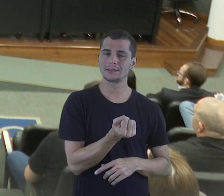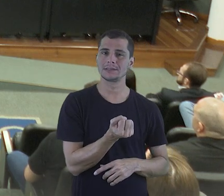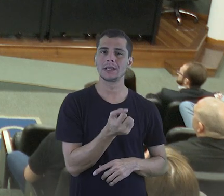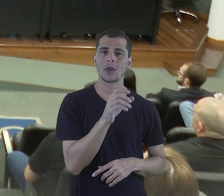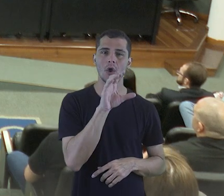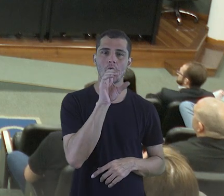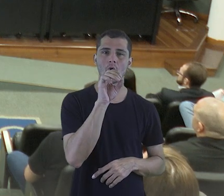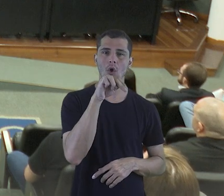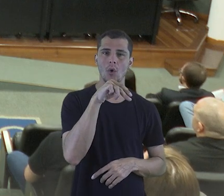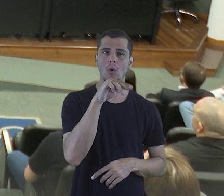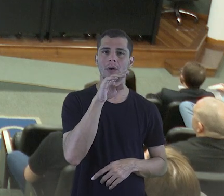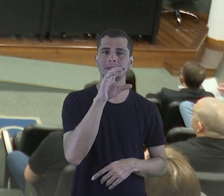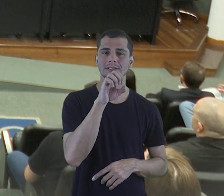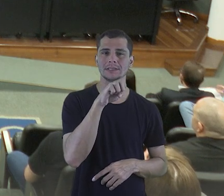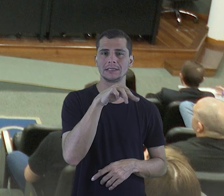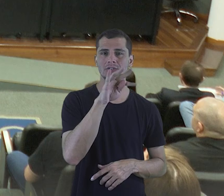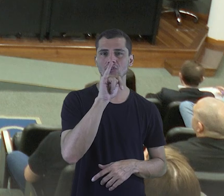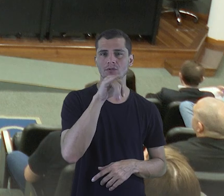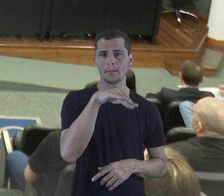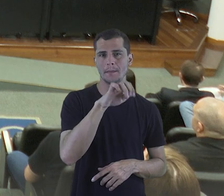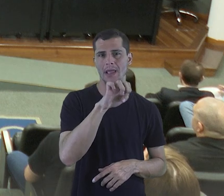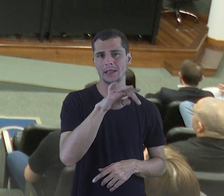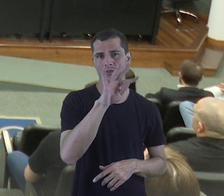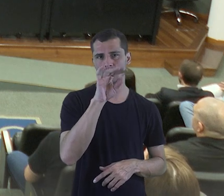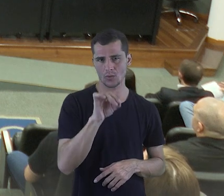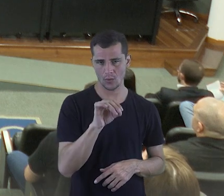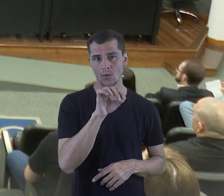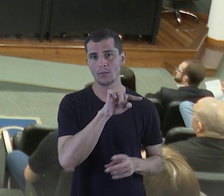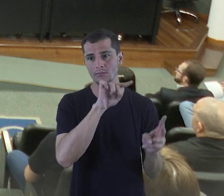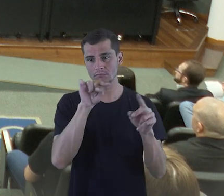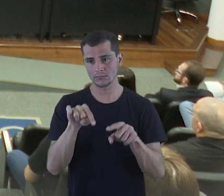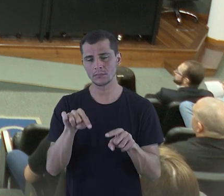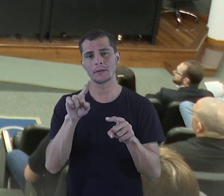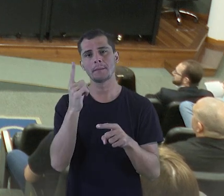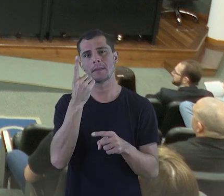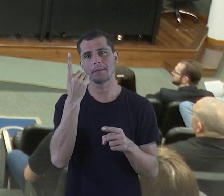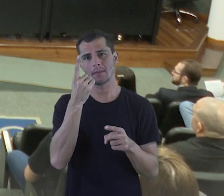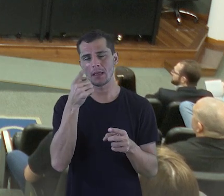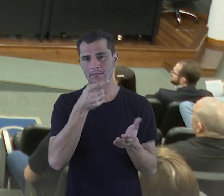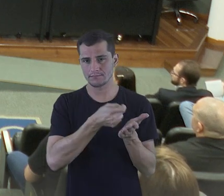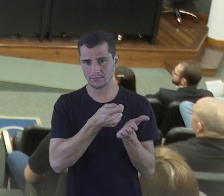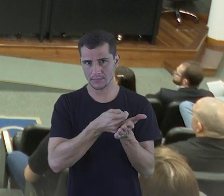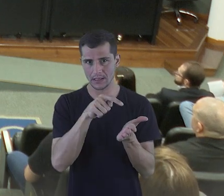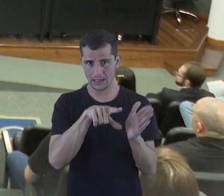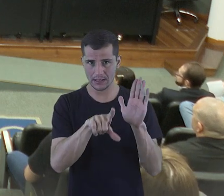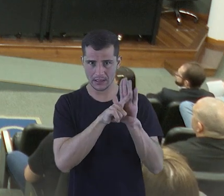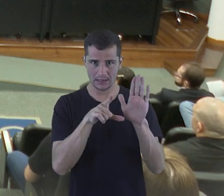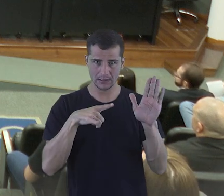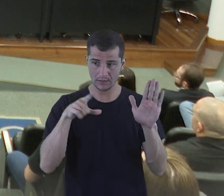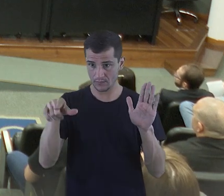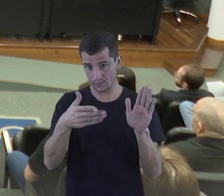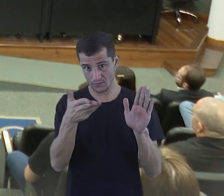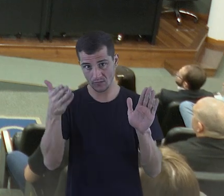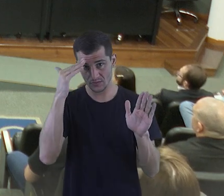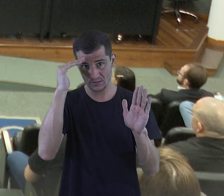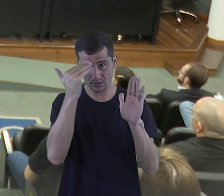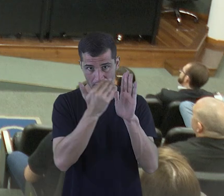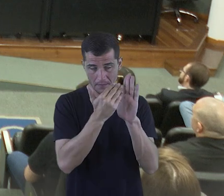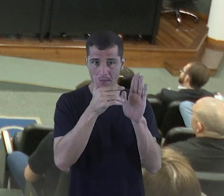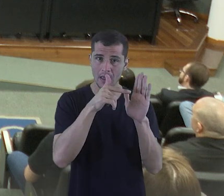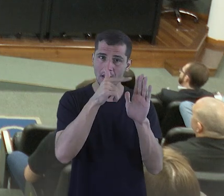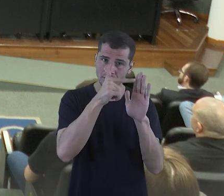de dados pelo princípio da legalidade que é cumprimento de obrigação legal vocês no exercício vocês estão cumprindo obrigação legal o tempo todo